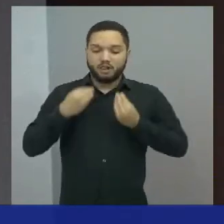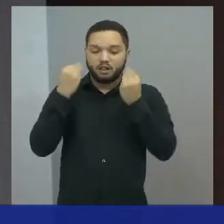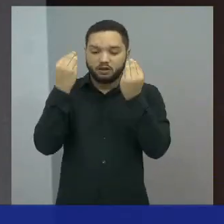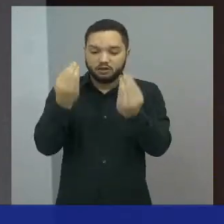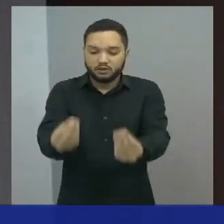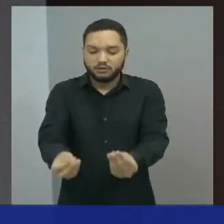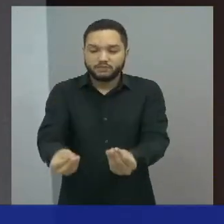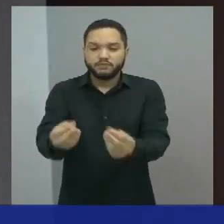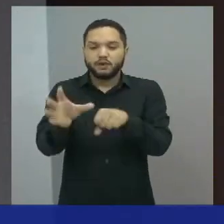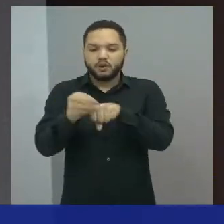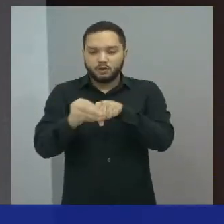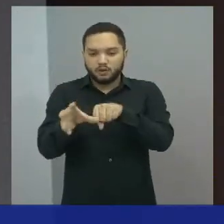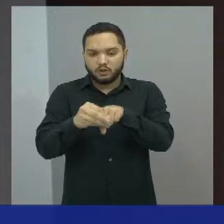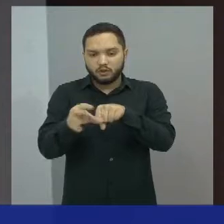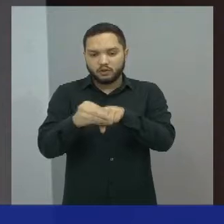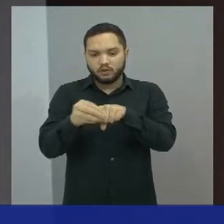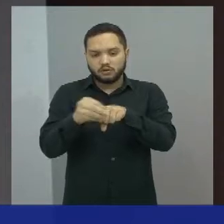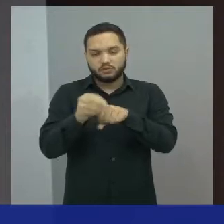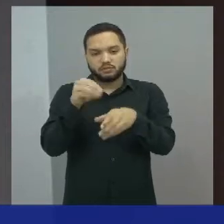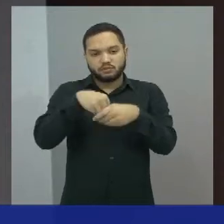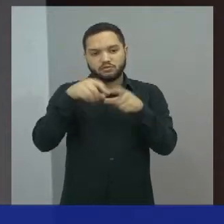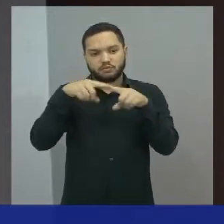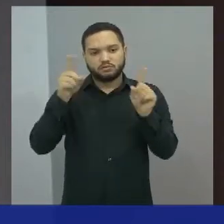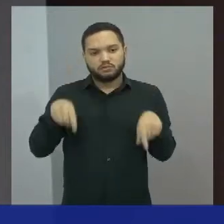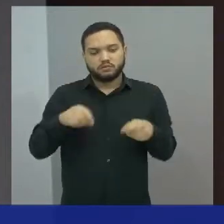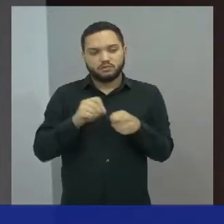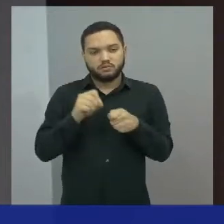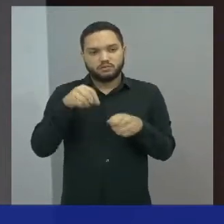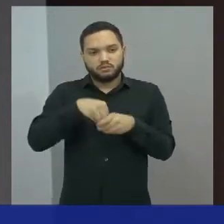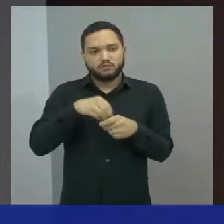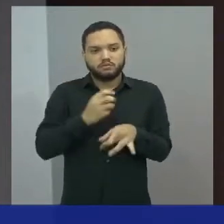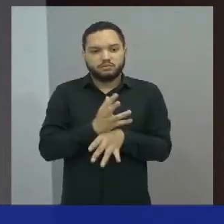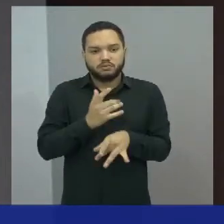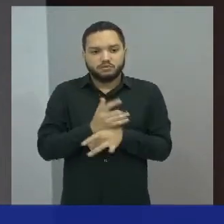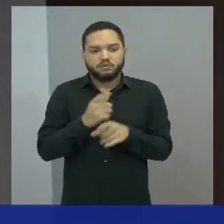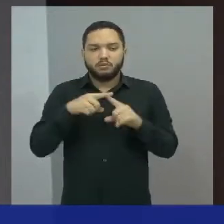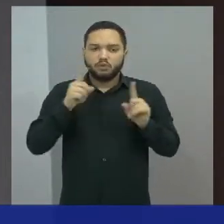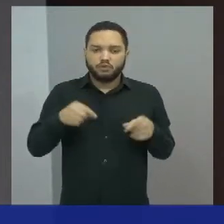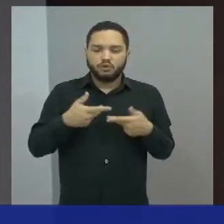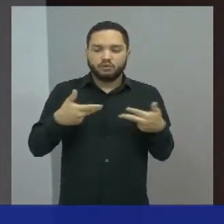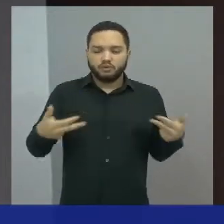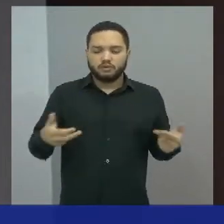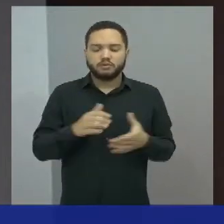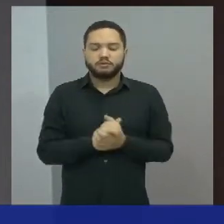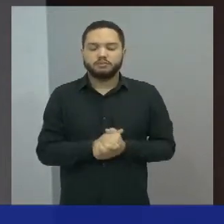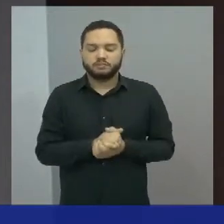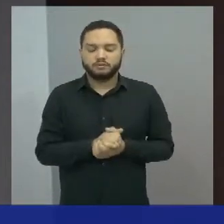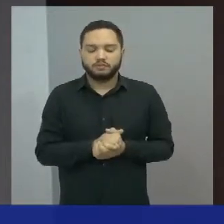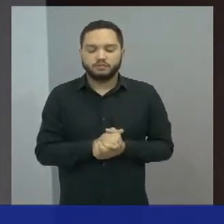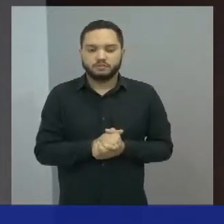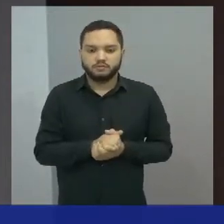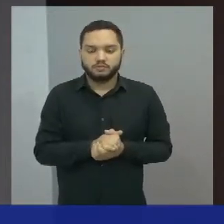esse conhecimento das ações que são feitas na cidade. Então, na verdade, a participação